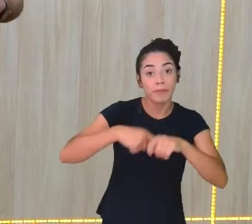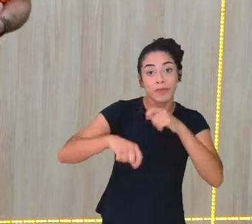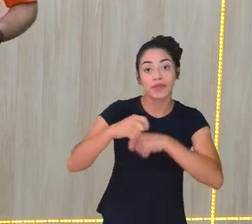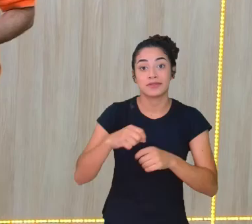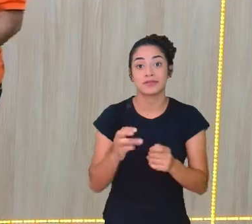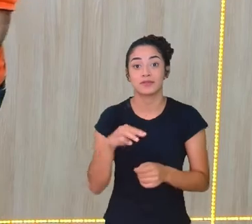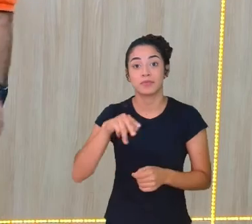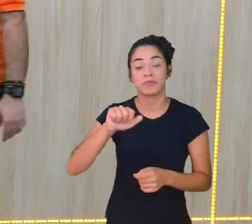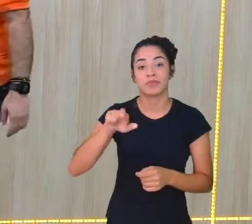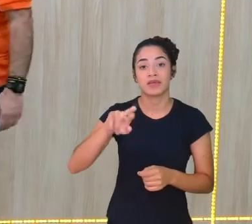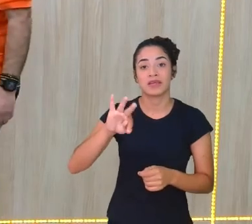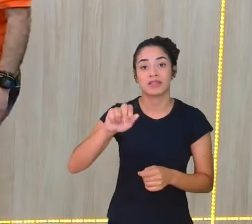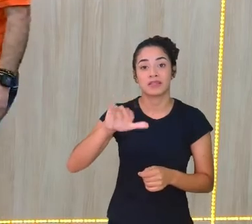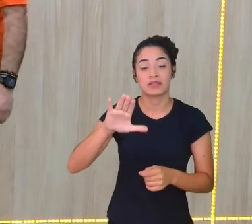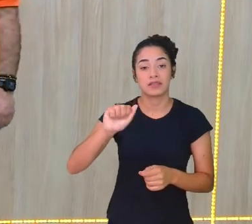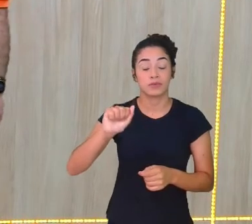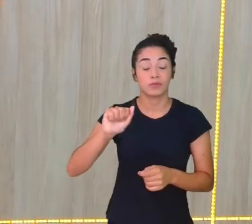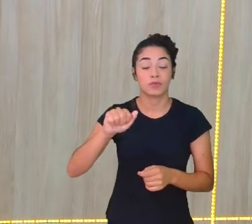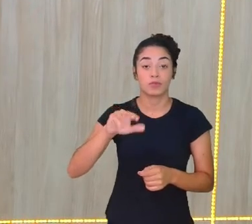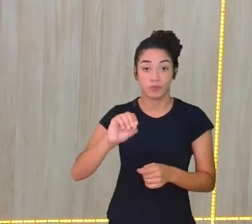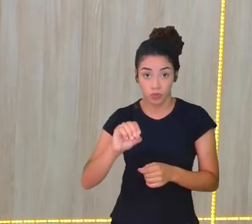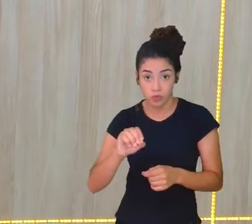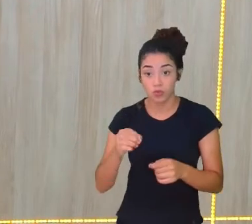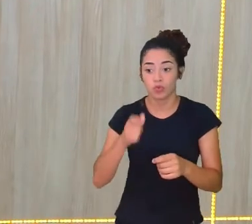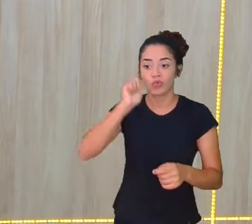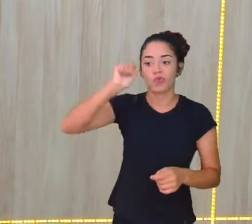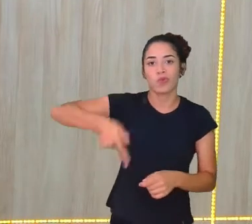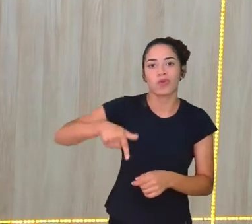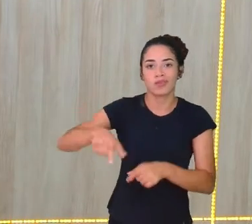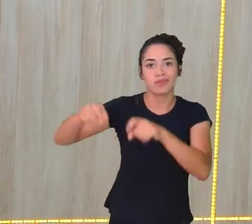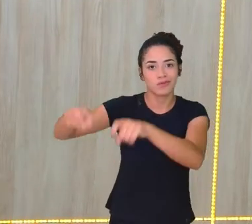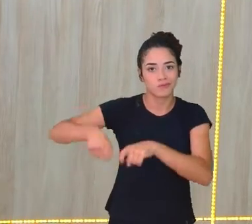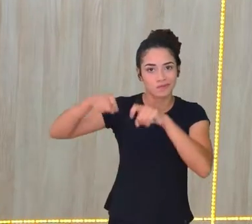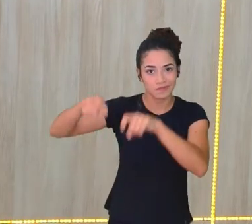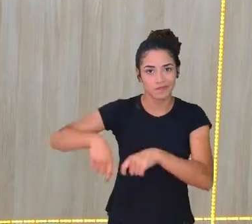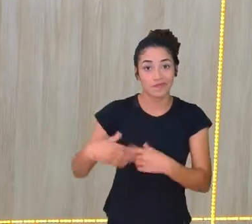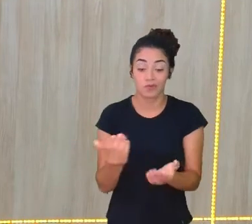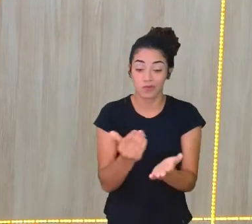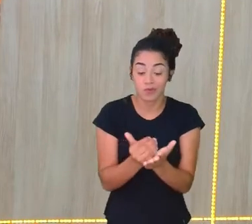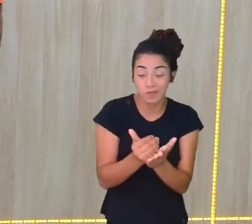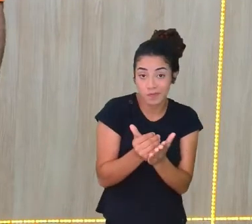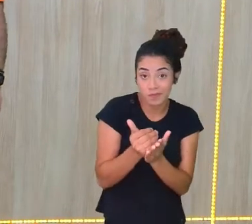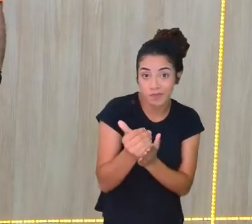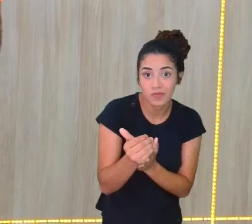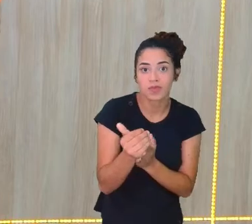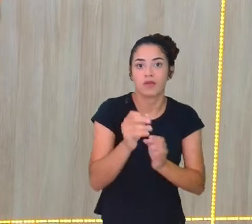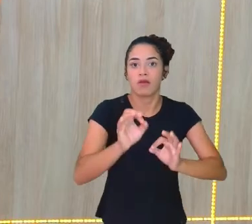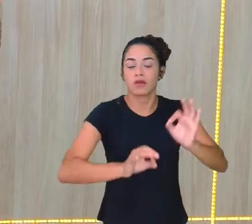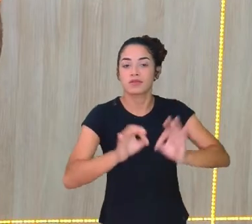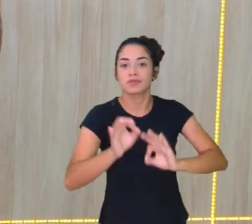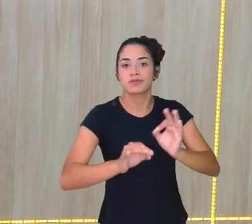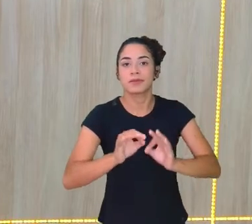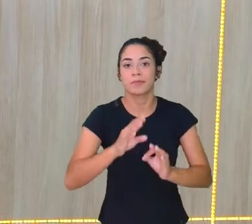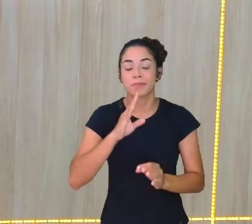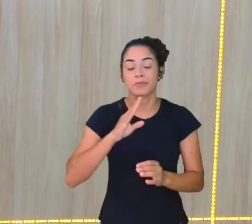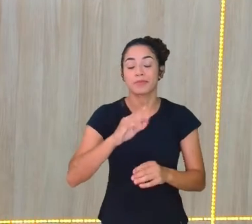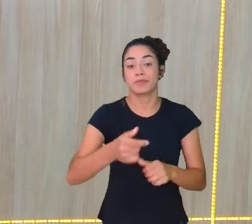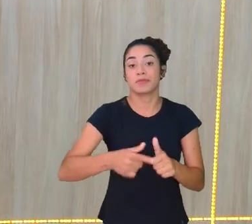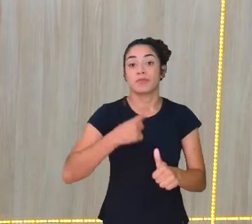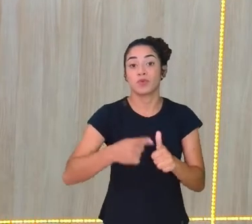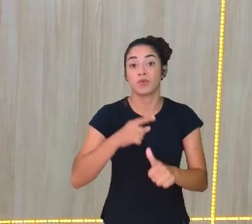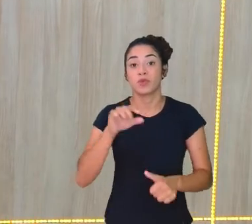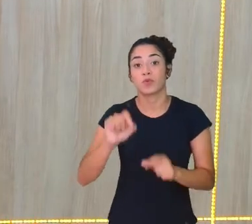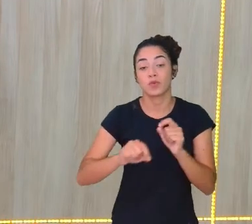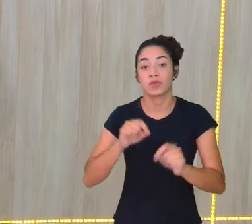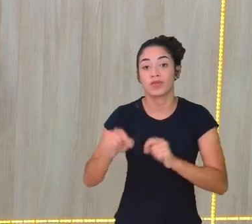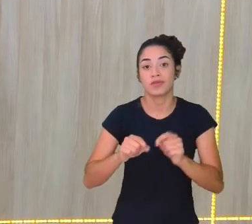prática da agricultura, ok? Ela foi organizada inicialmente, né, por meio de uma monarquia, que era liderada por